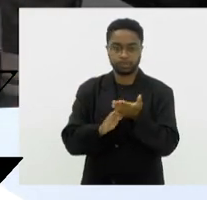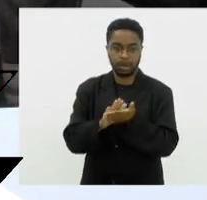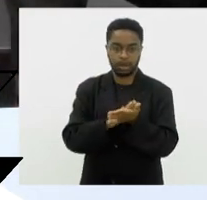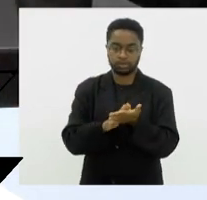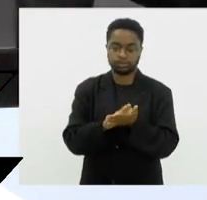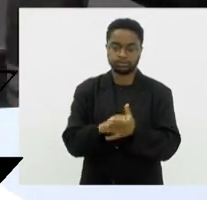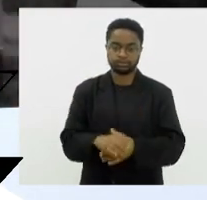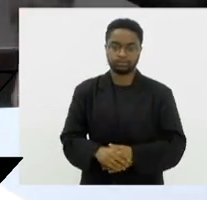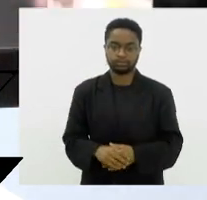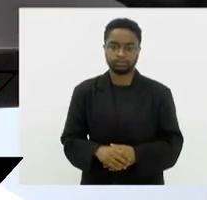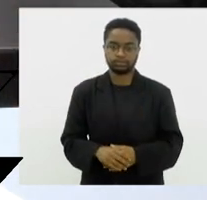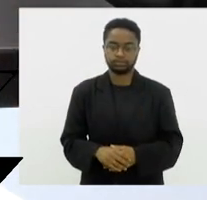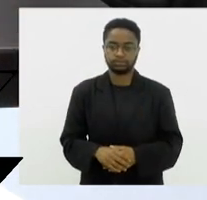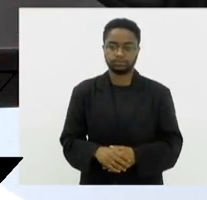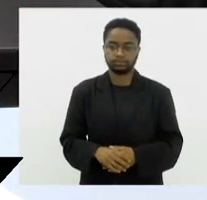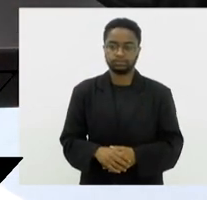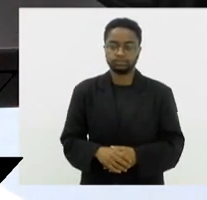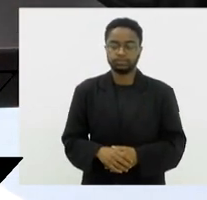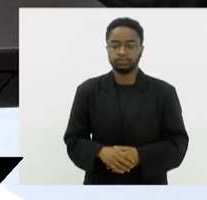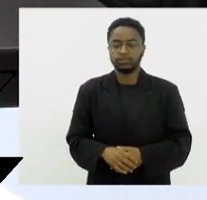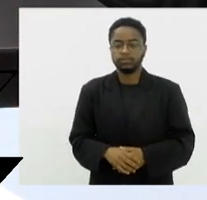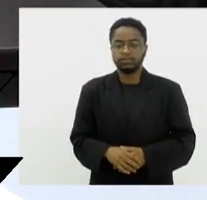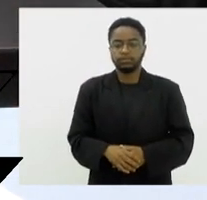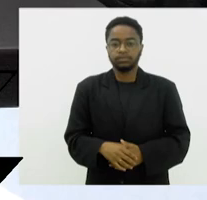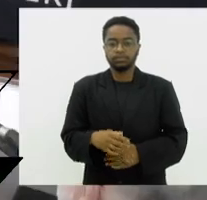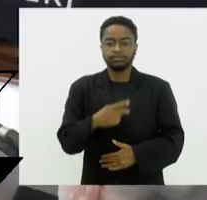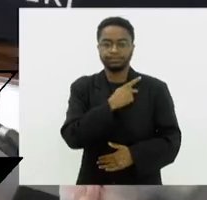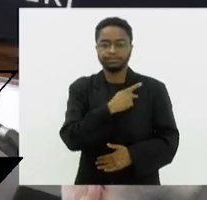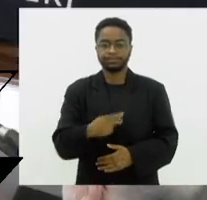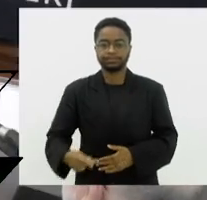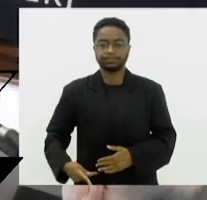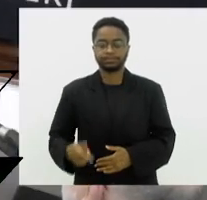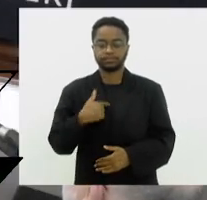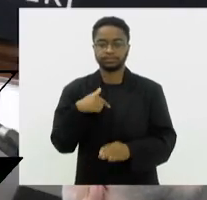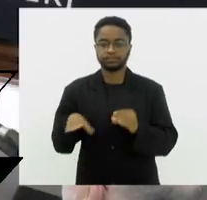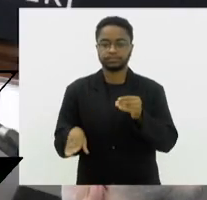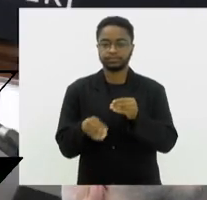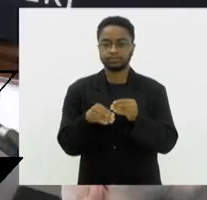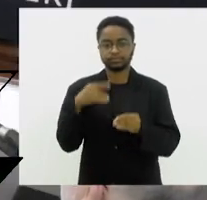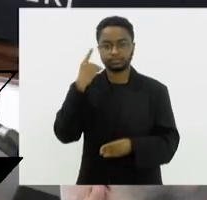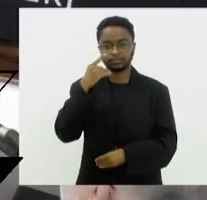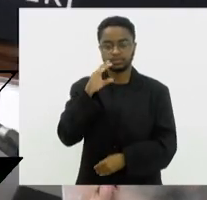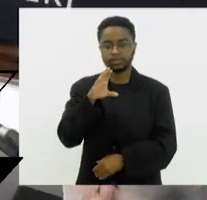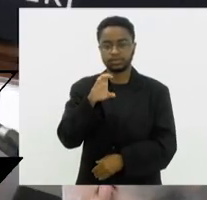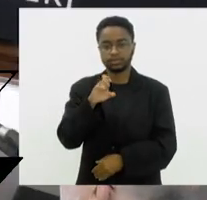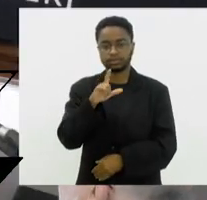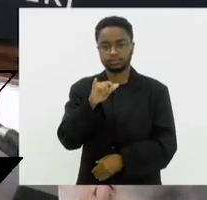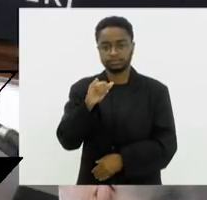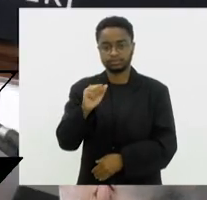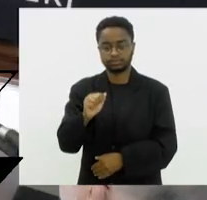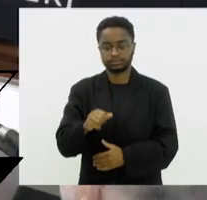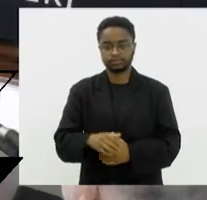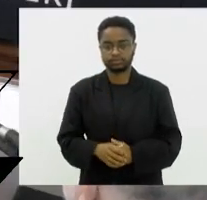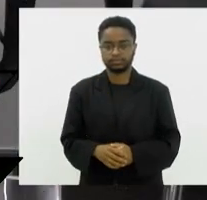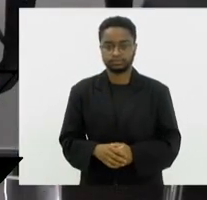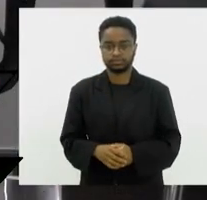resposta do mesmo. Presidente, só um adendo à deputada Célia. O